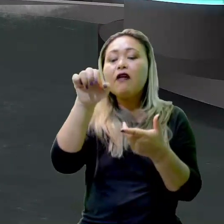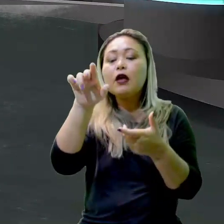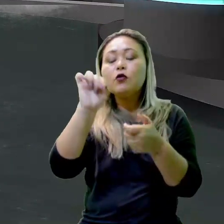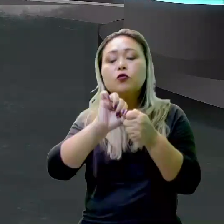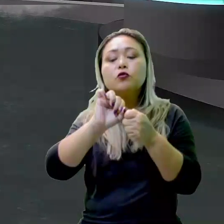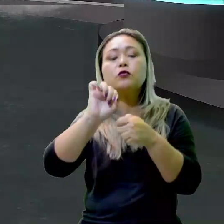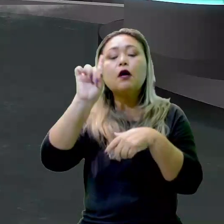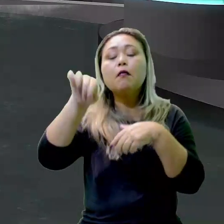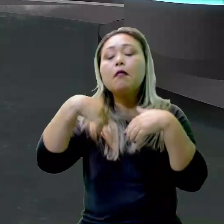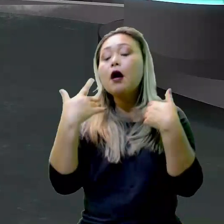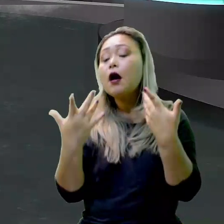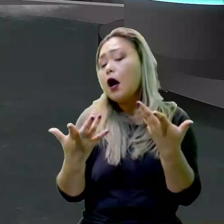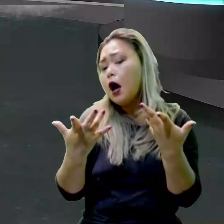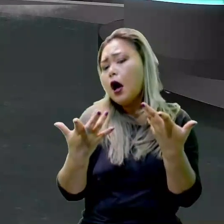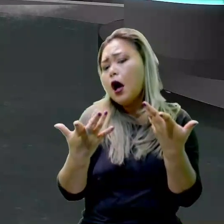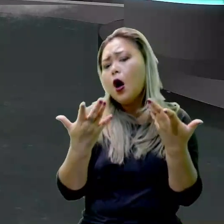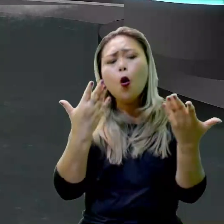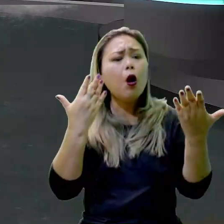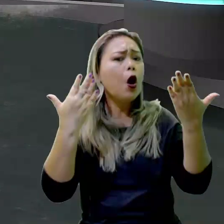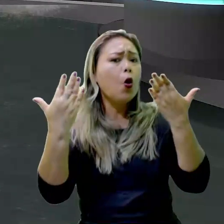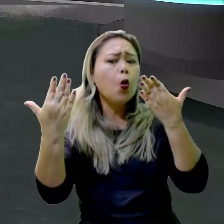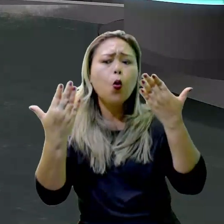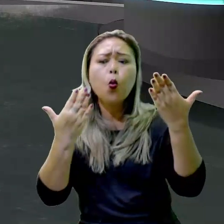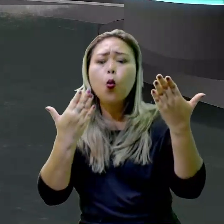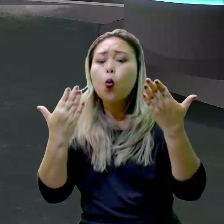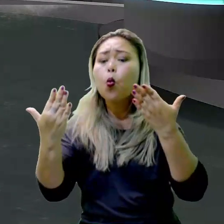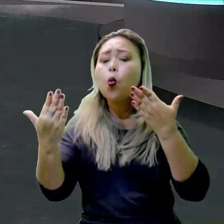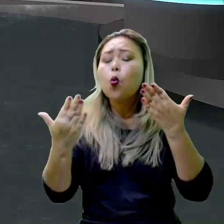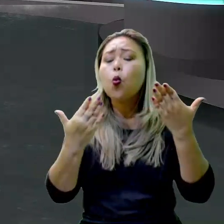Willendorf sem comparar com